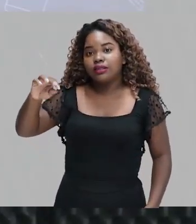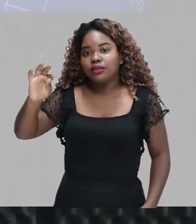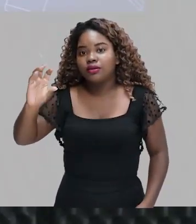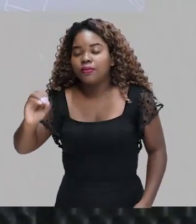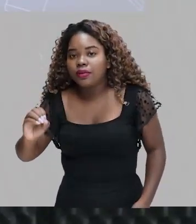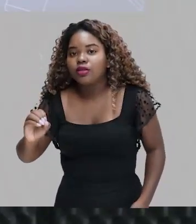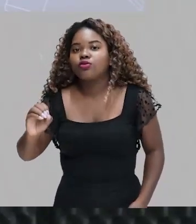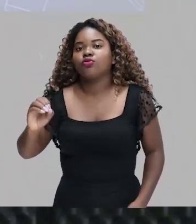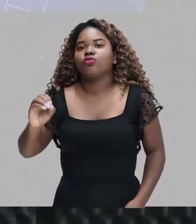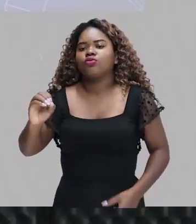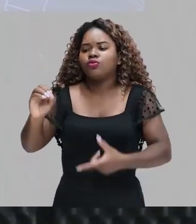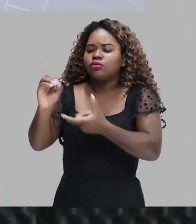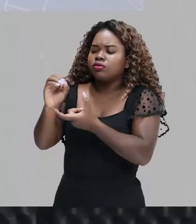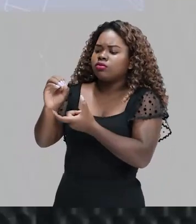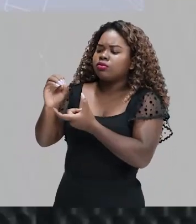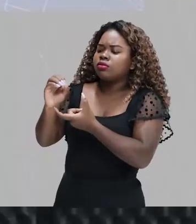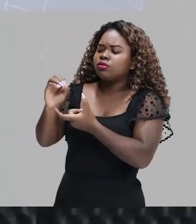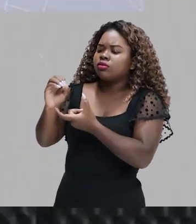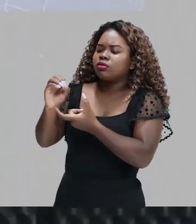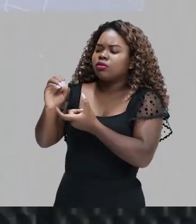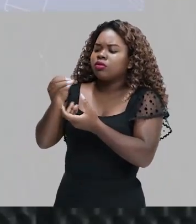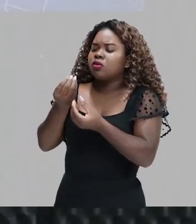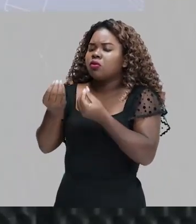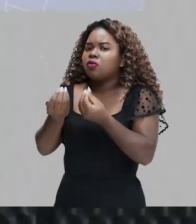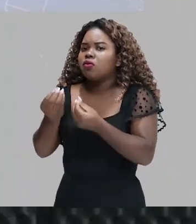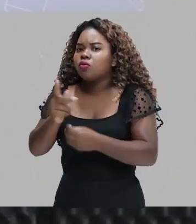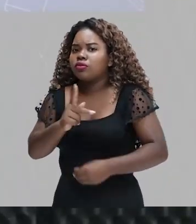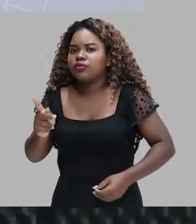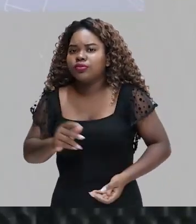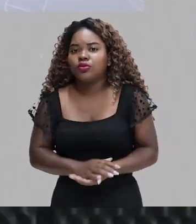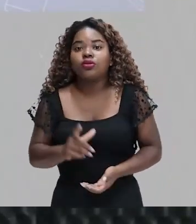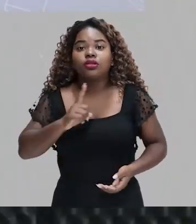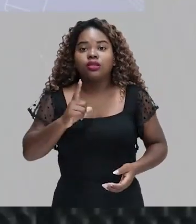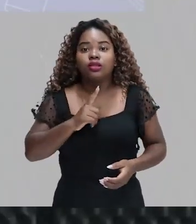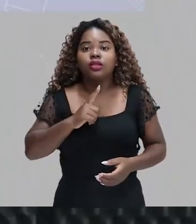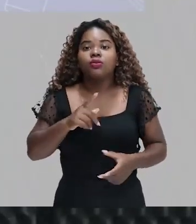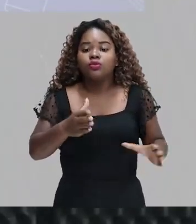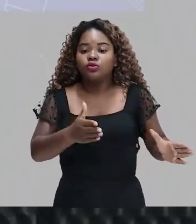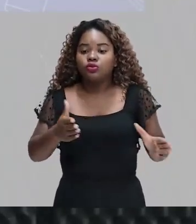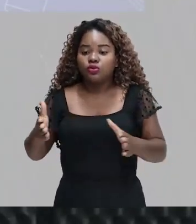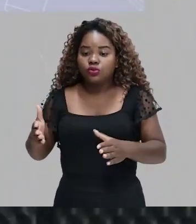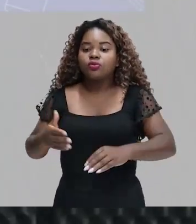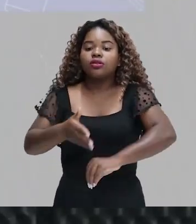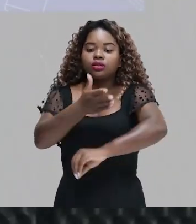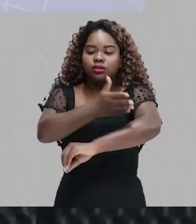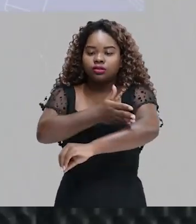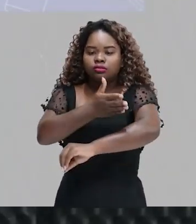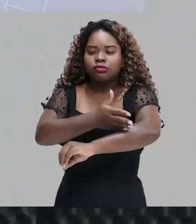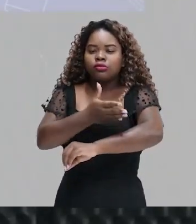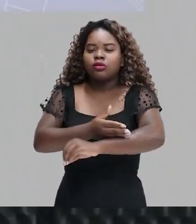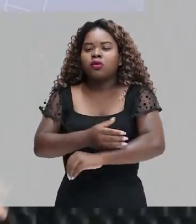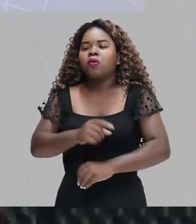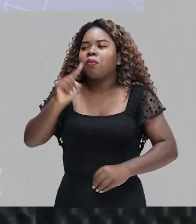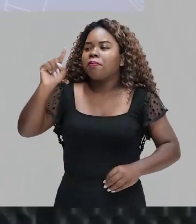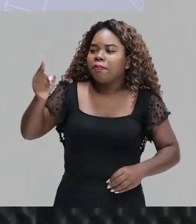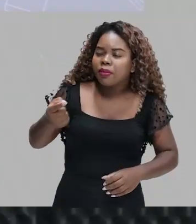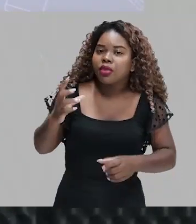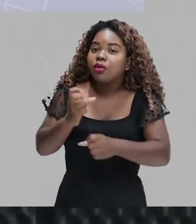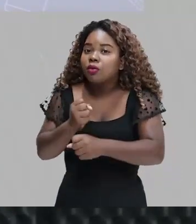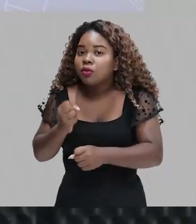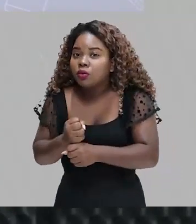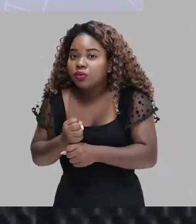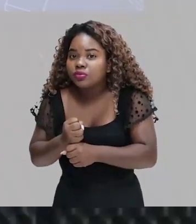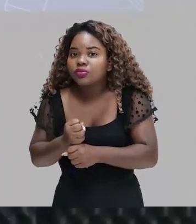quê, professor? A gente tem um período da Idade Média que dá mais ou menos uns 1000 anos, mas isso não é exato, né? A Idade Média, ó, começamos hoje a Idade